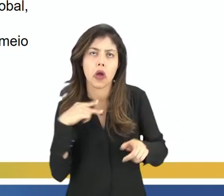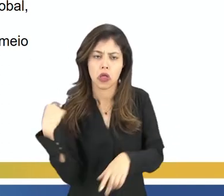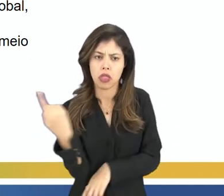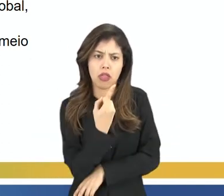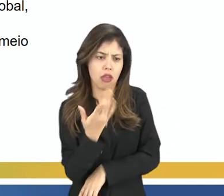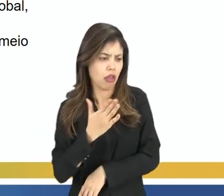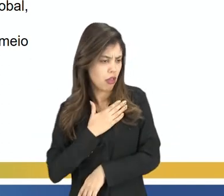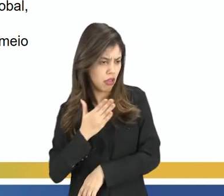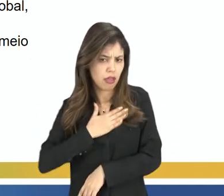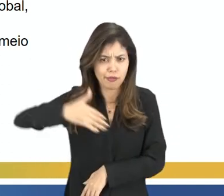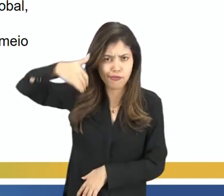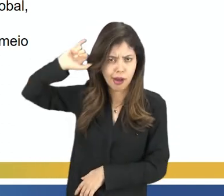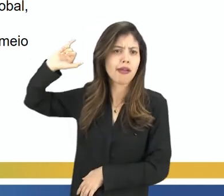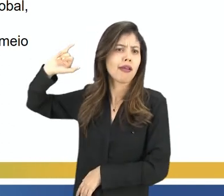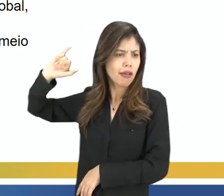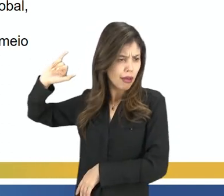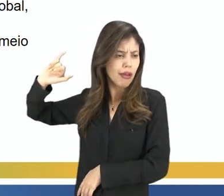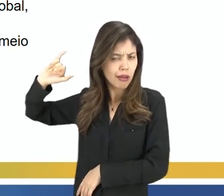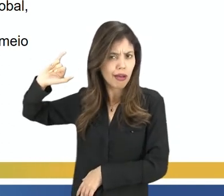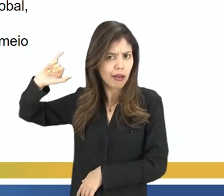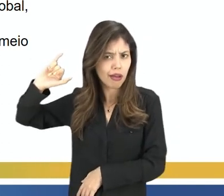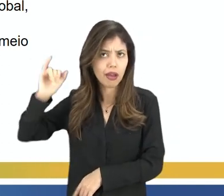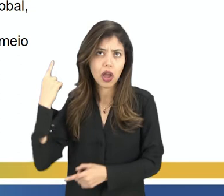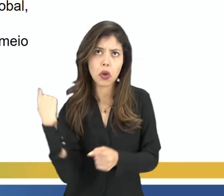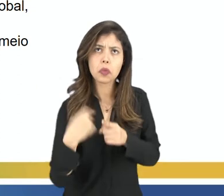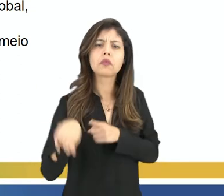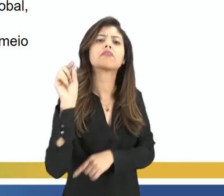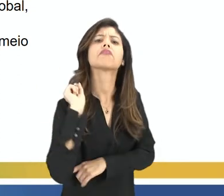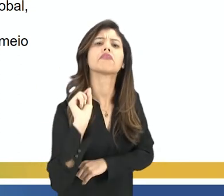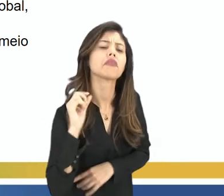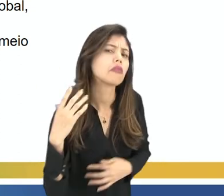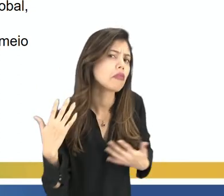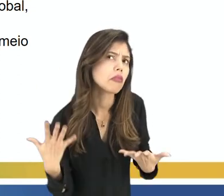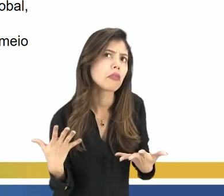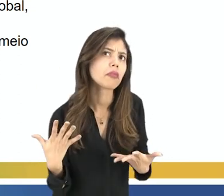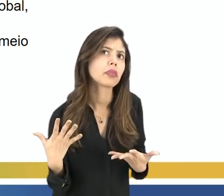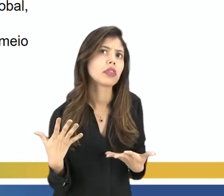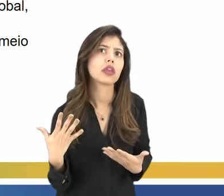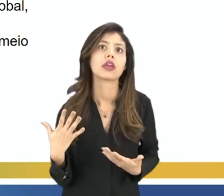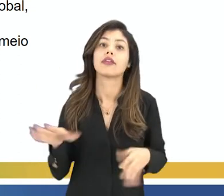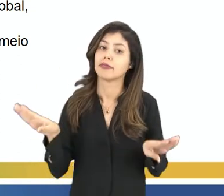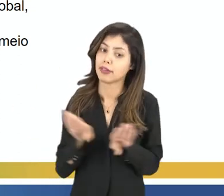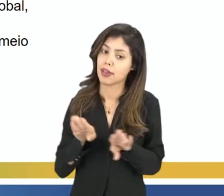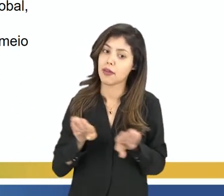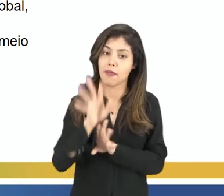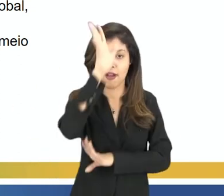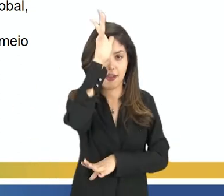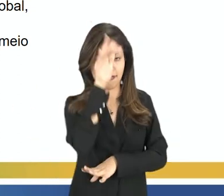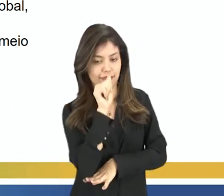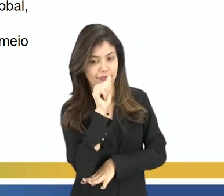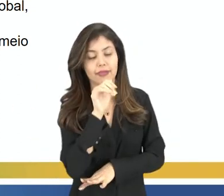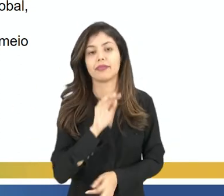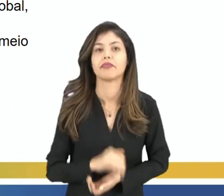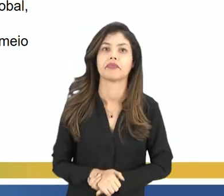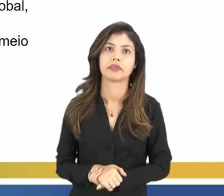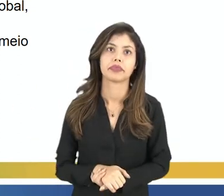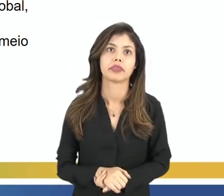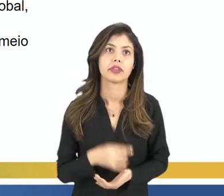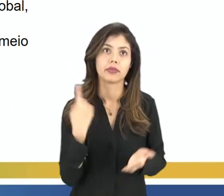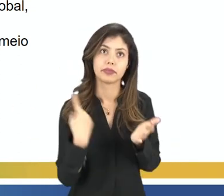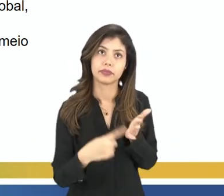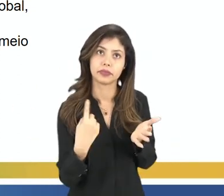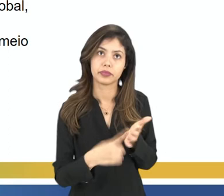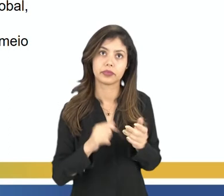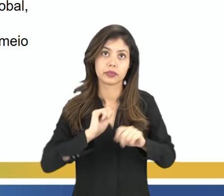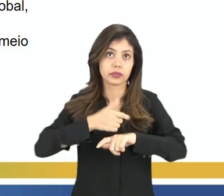global nas vaca nas vacas e o que faremos comparemos as galinhas de acordo